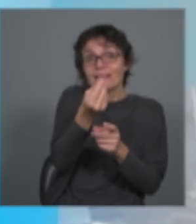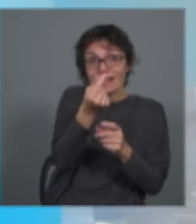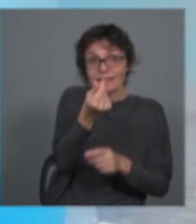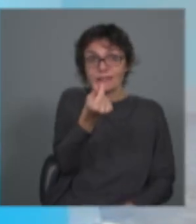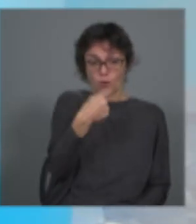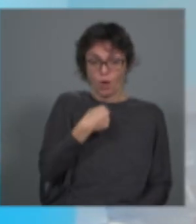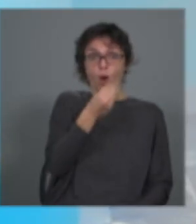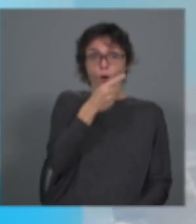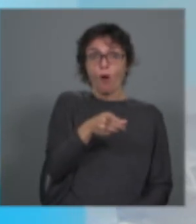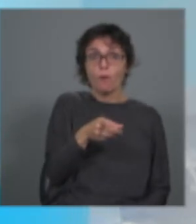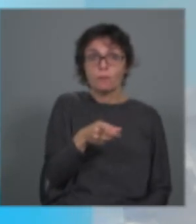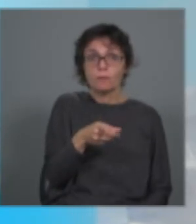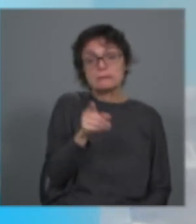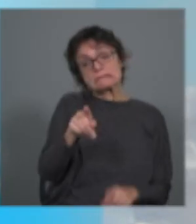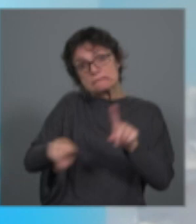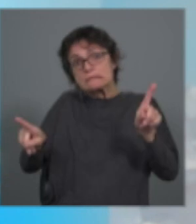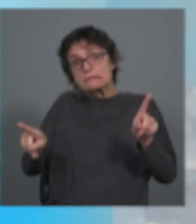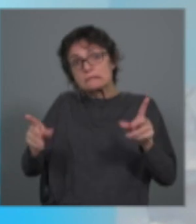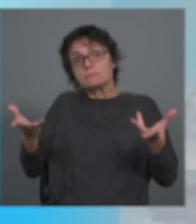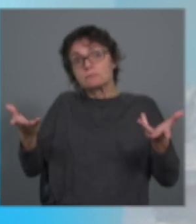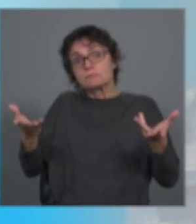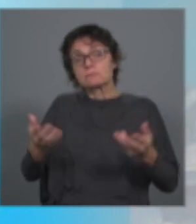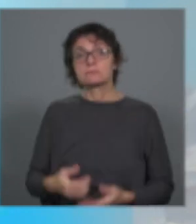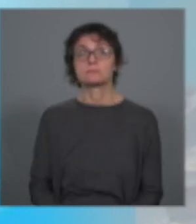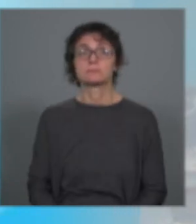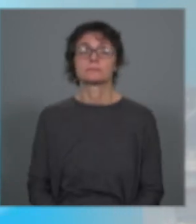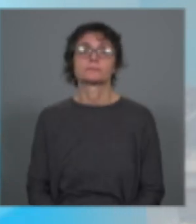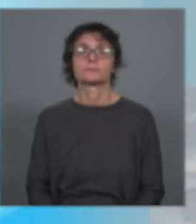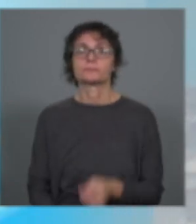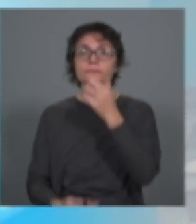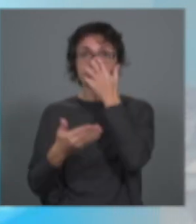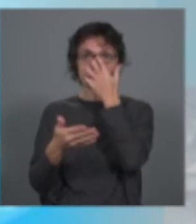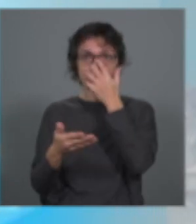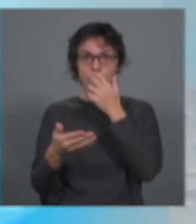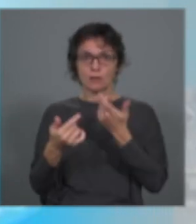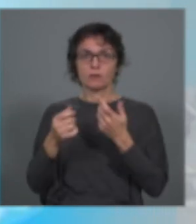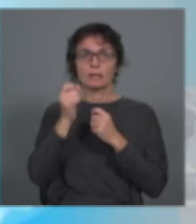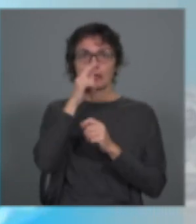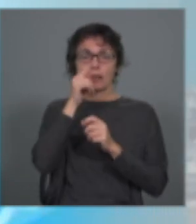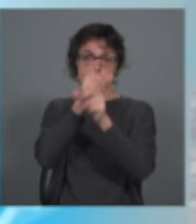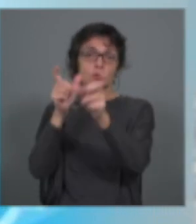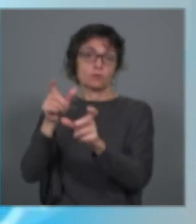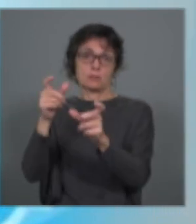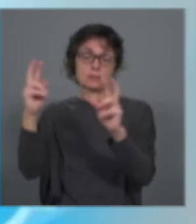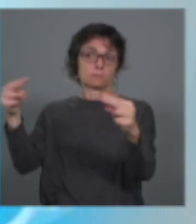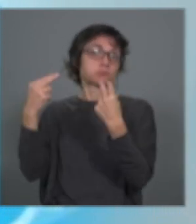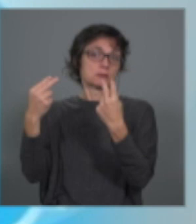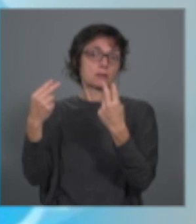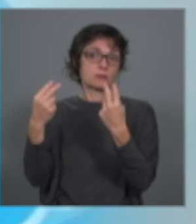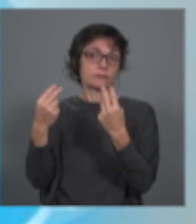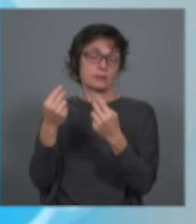diferença é o problema. Falemos, enfim, quem nos está a ver e ouvir, claro que estes problemas são analisados porque eles fazem parte